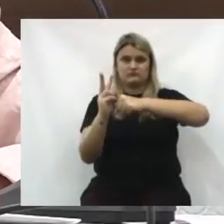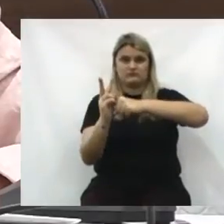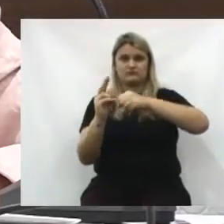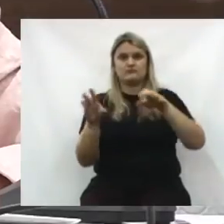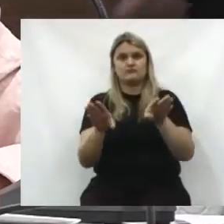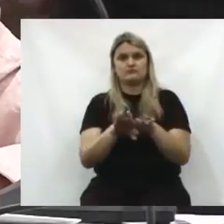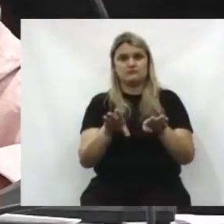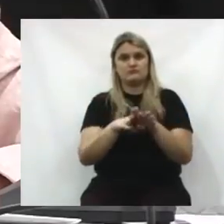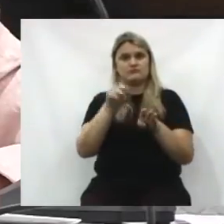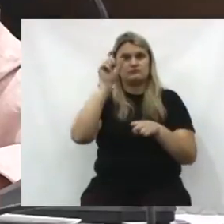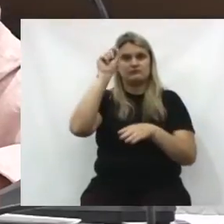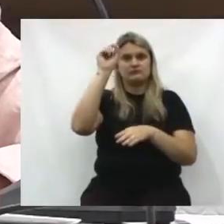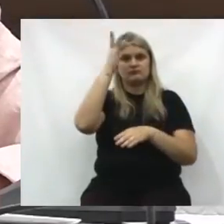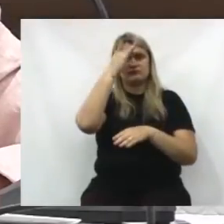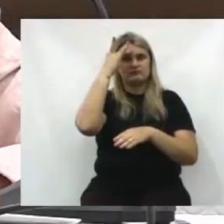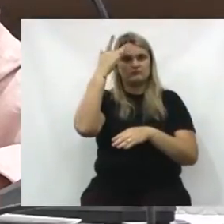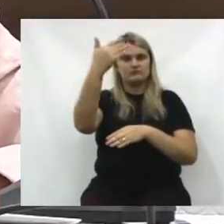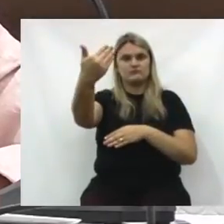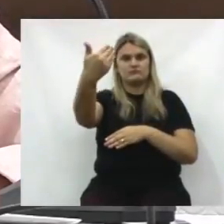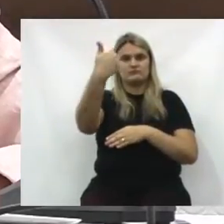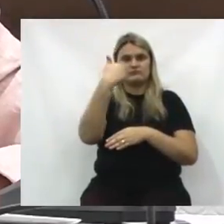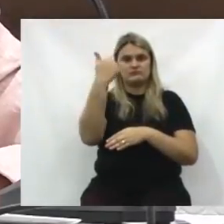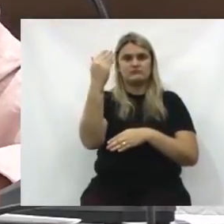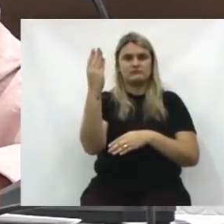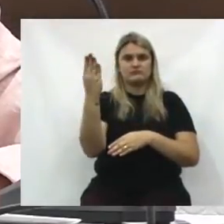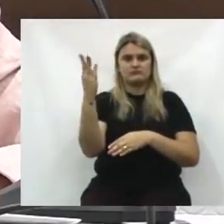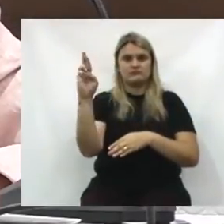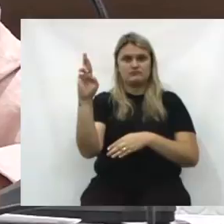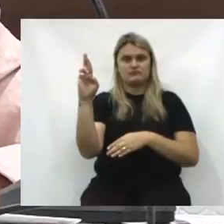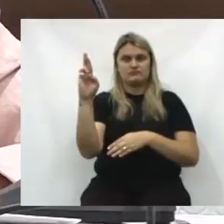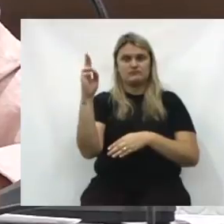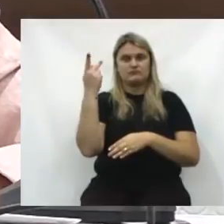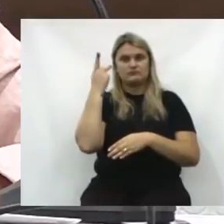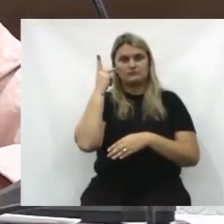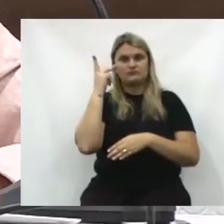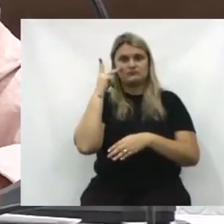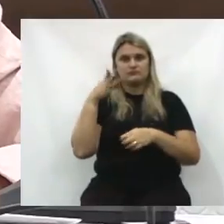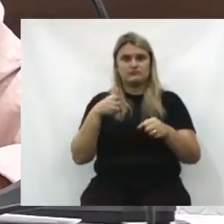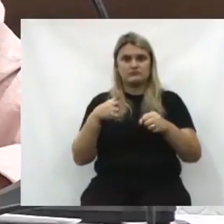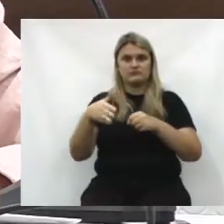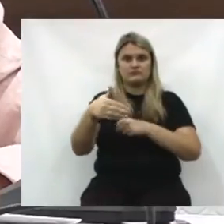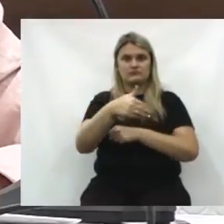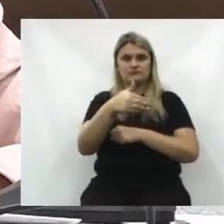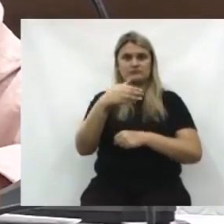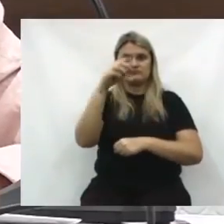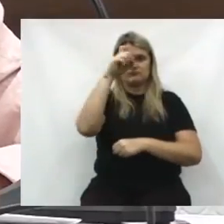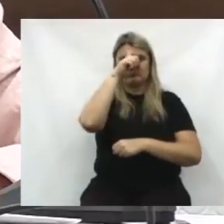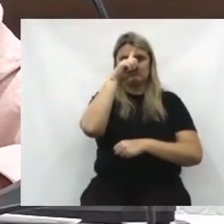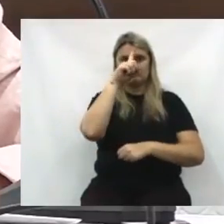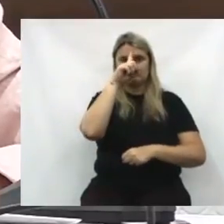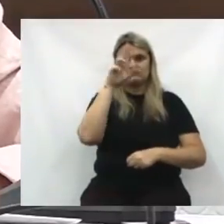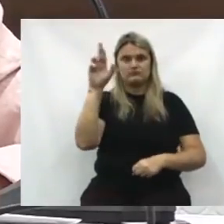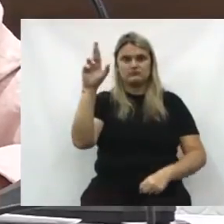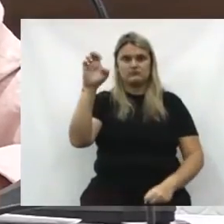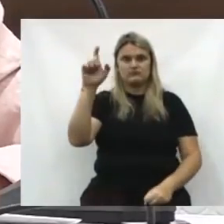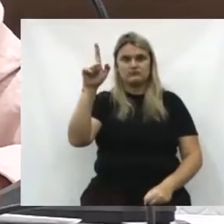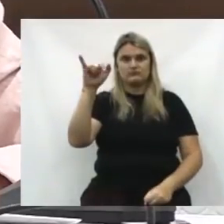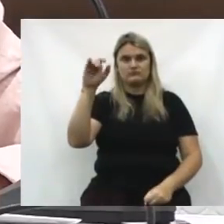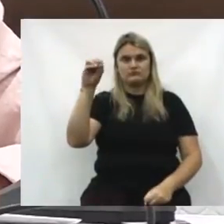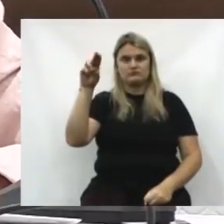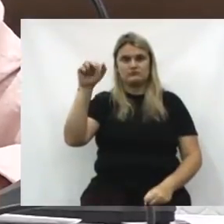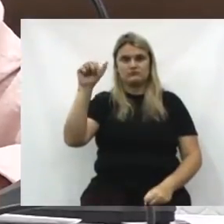da Ponte de Arco, também para aqueles que vêm pela BR, sentido Trevo Hospital